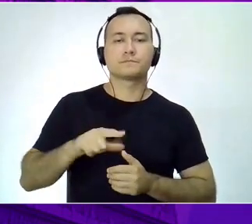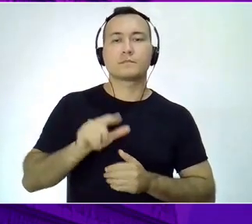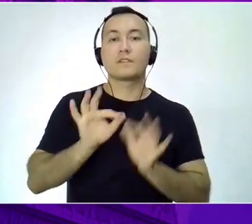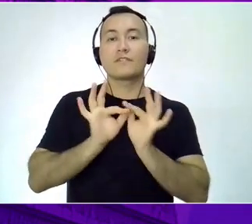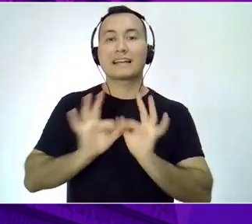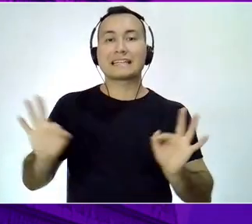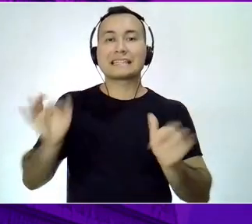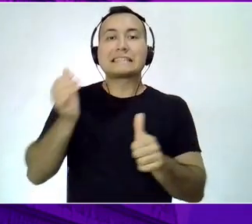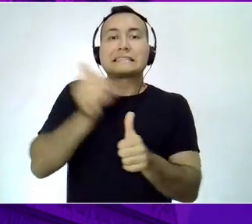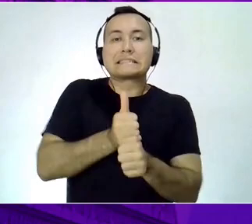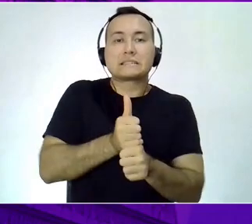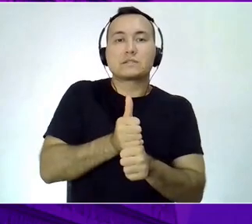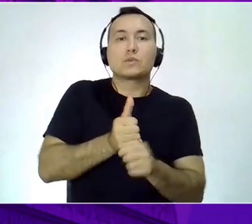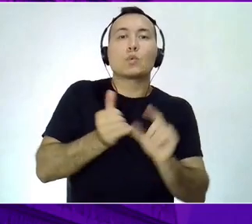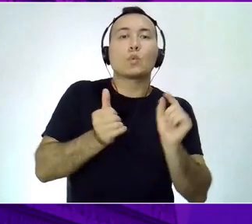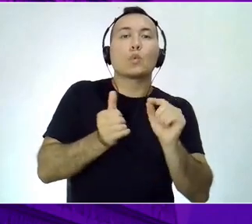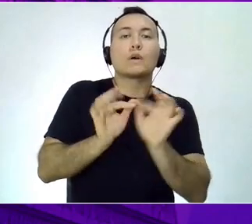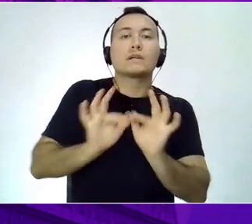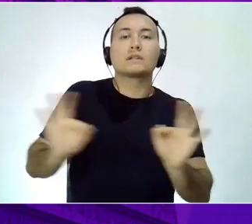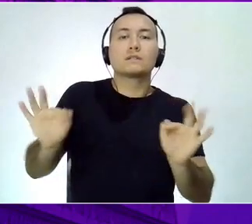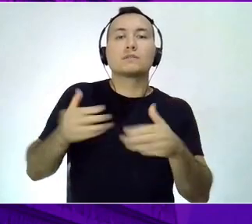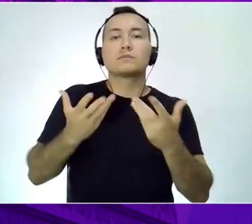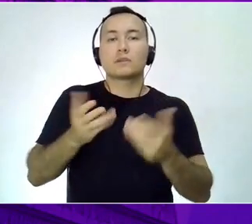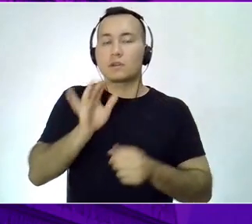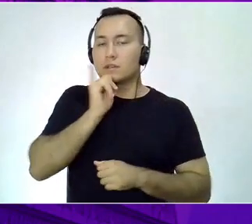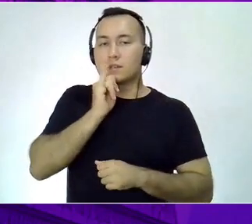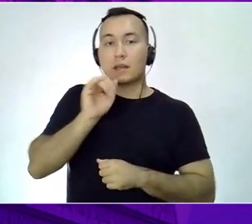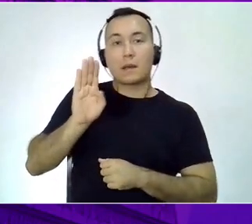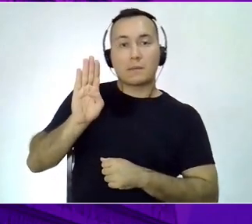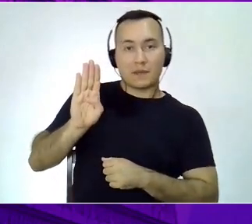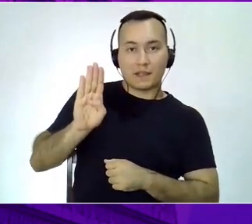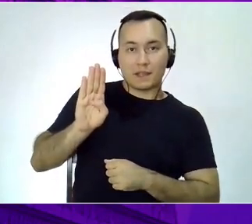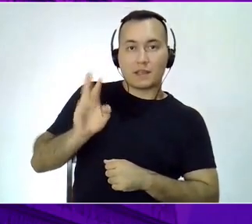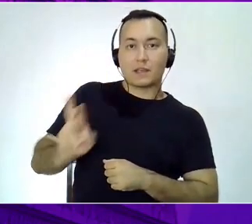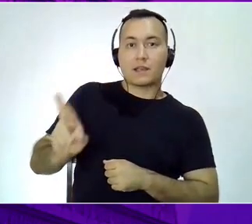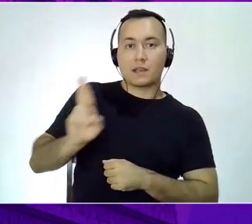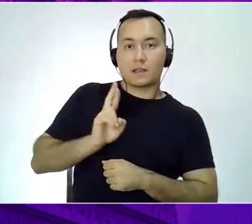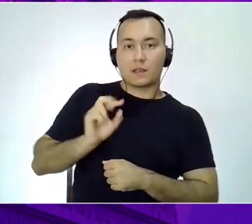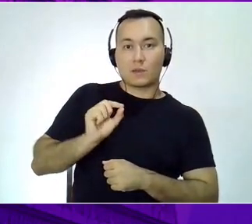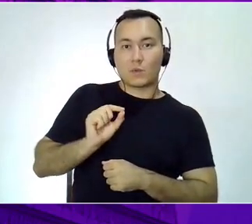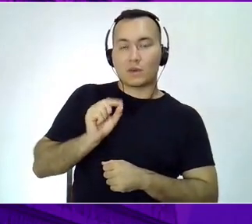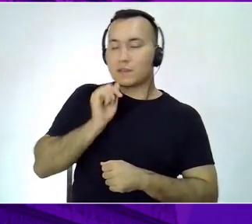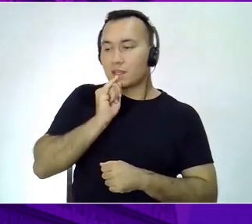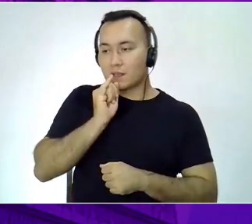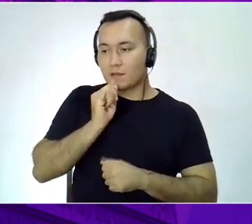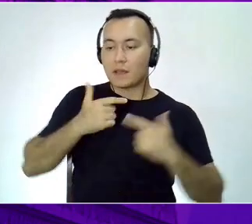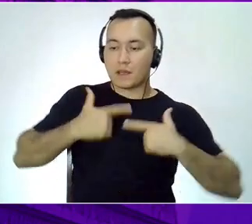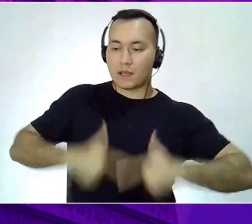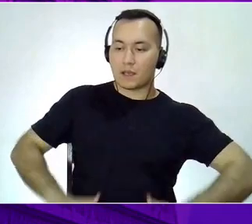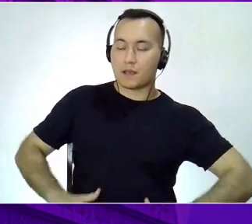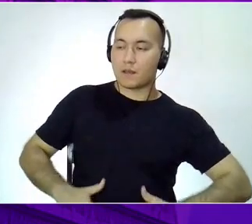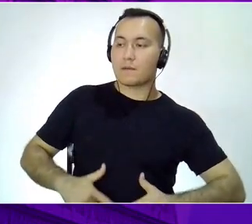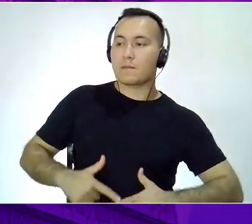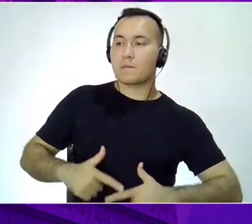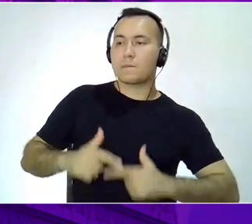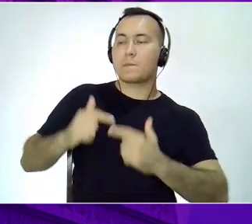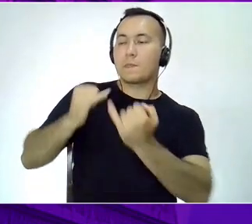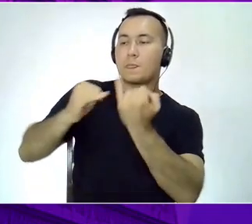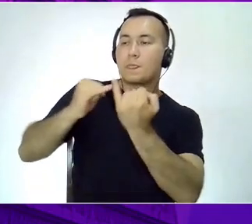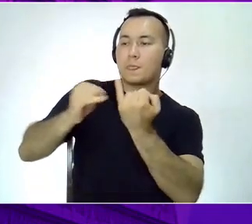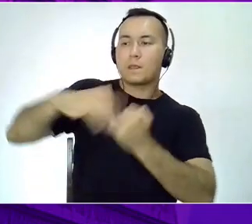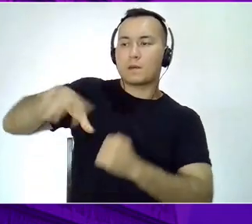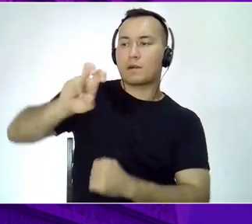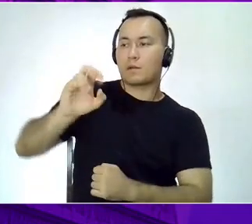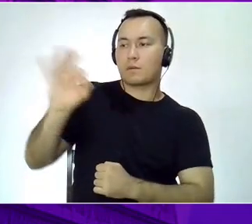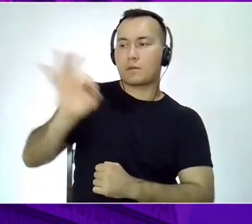seria: na questão B, praticamente metade dos respondentes foram neutros, mas a aprovação ainda foi maior que a desaprovação.